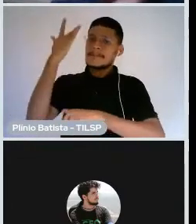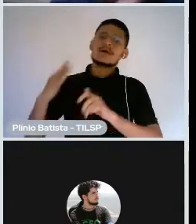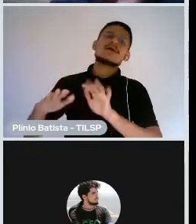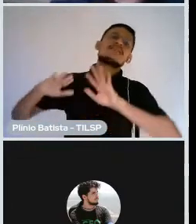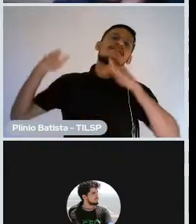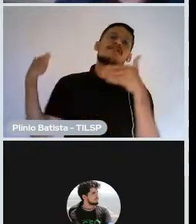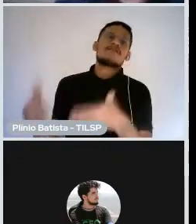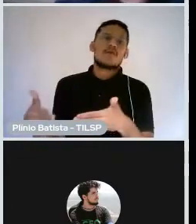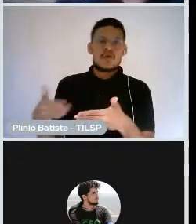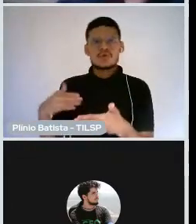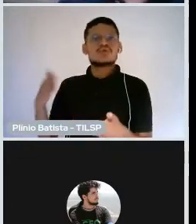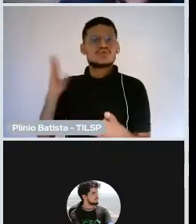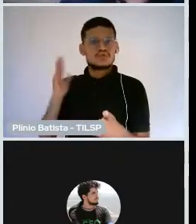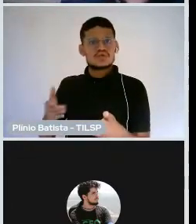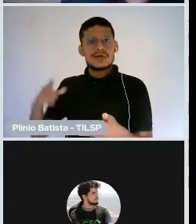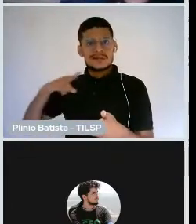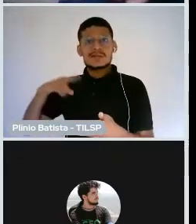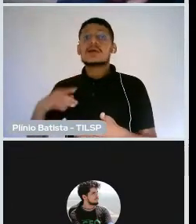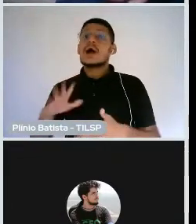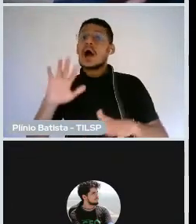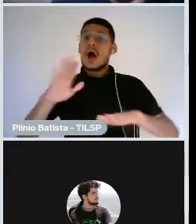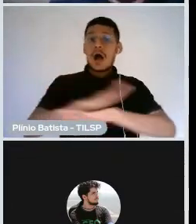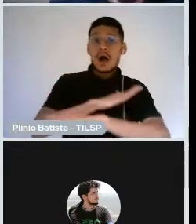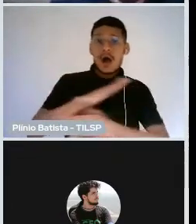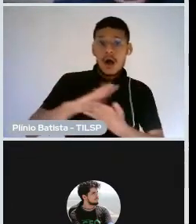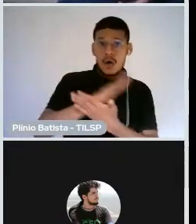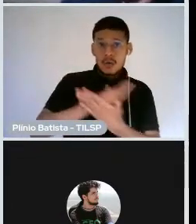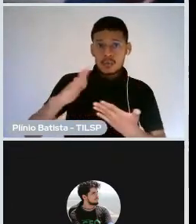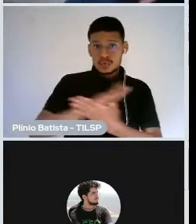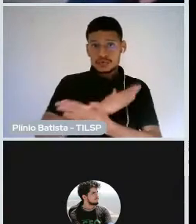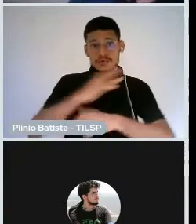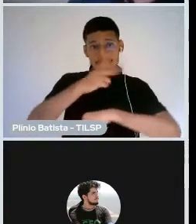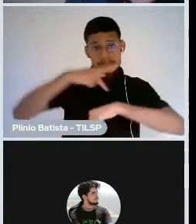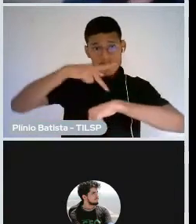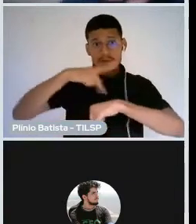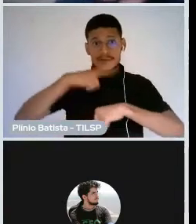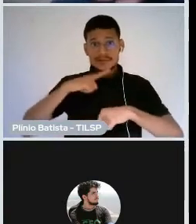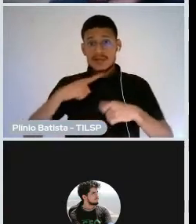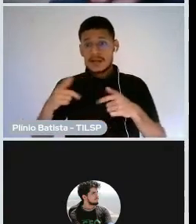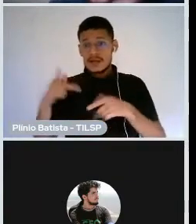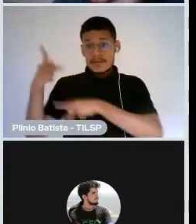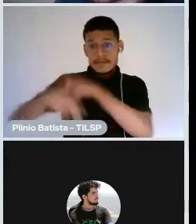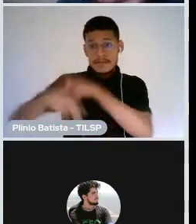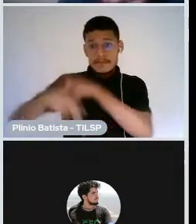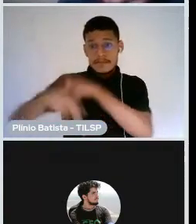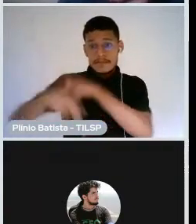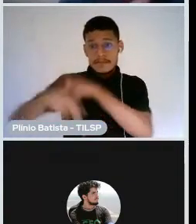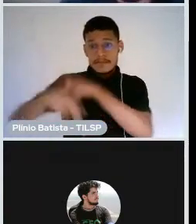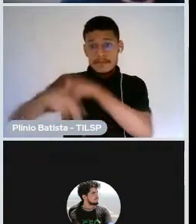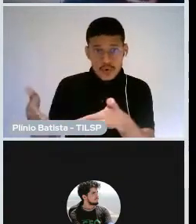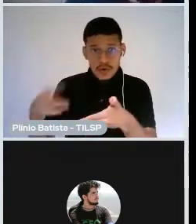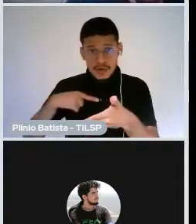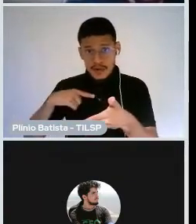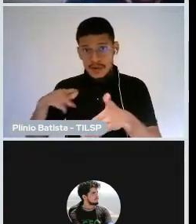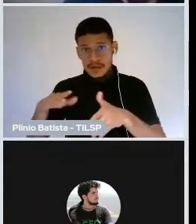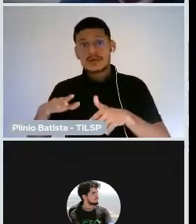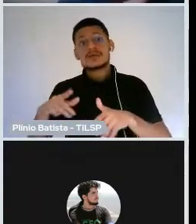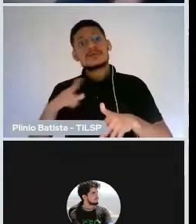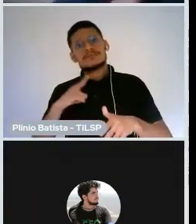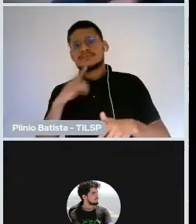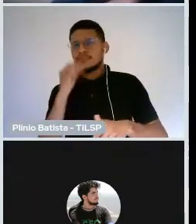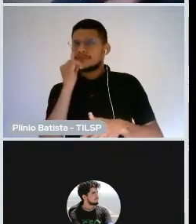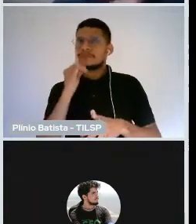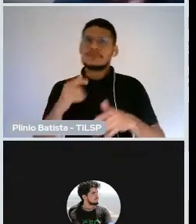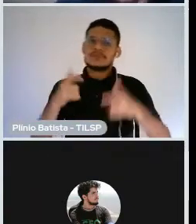Certo? Os países mais povoados do mundo têm, em geral, áreas muito pequenas. Essa observação que tem ali. Se a gente pega ali Mônaco,